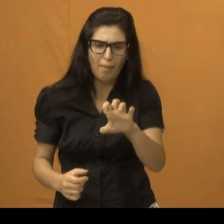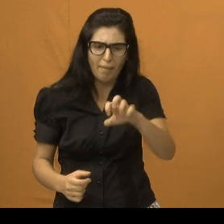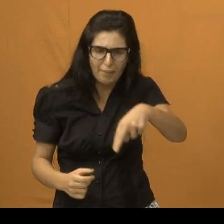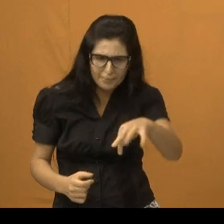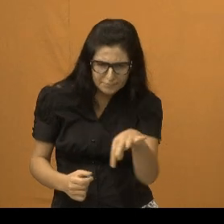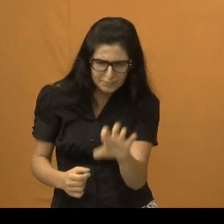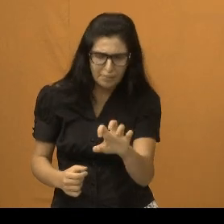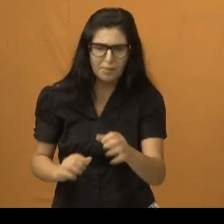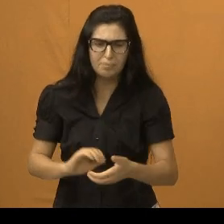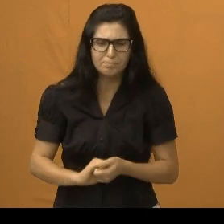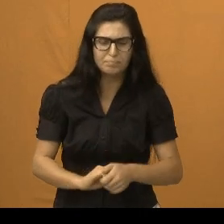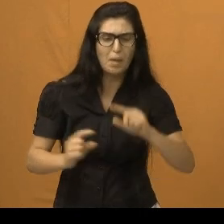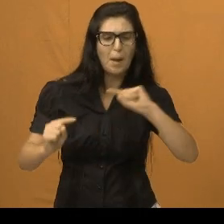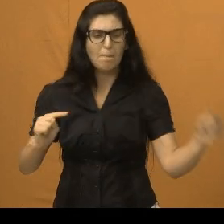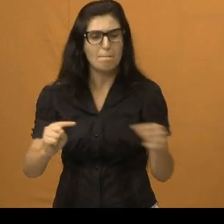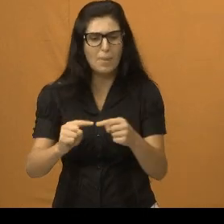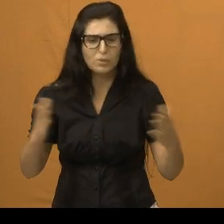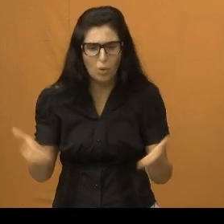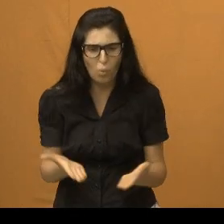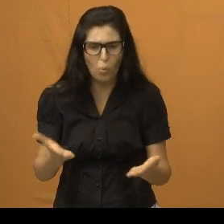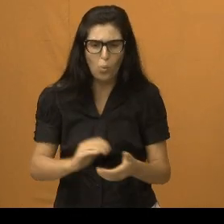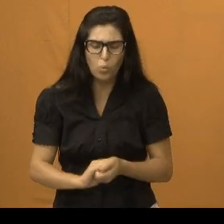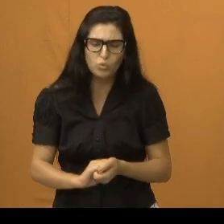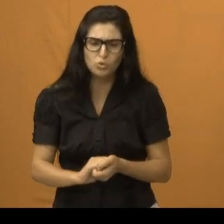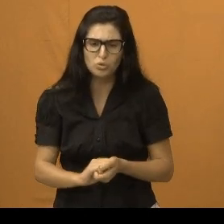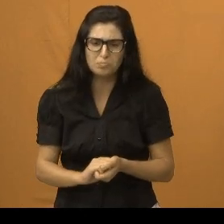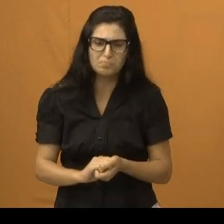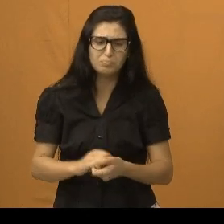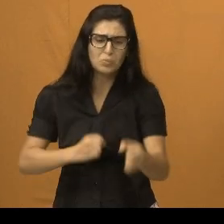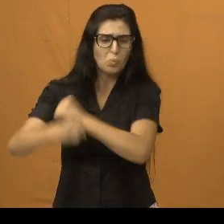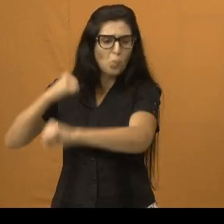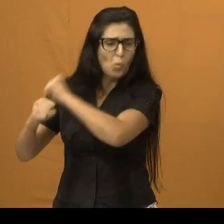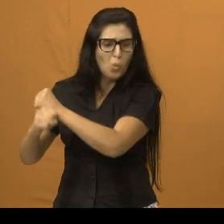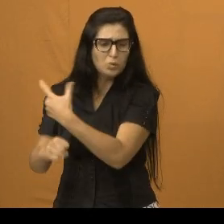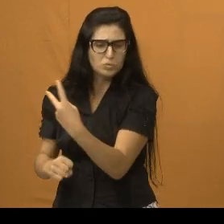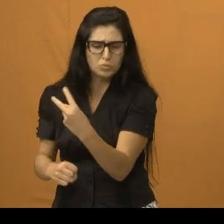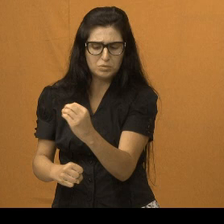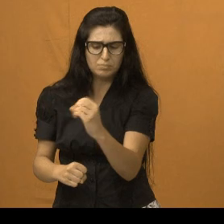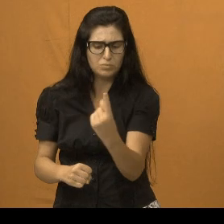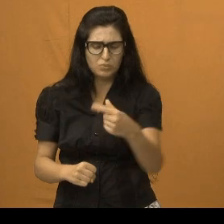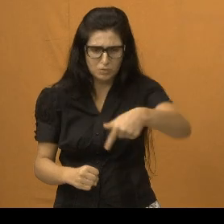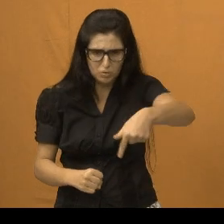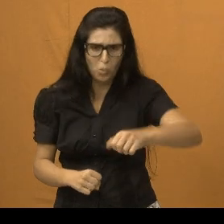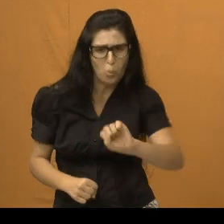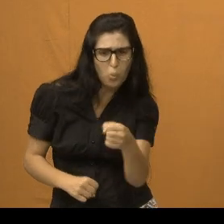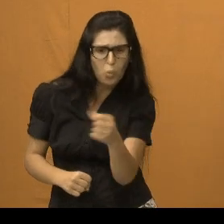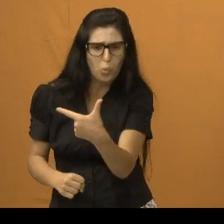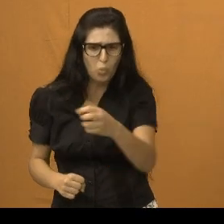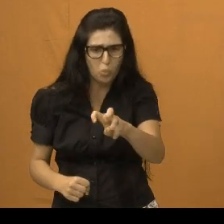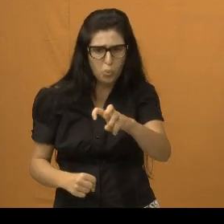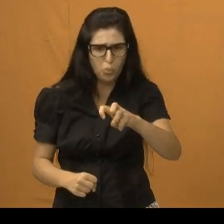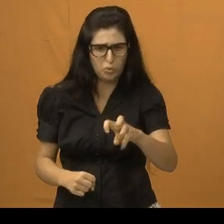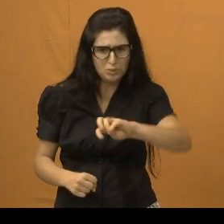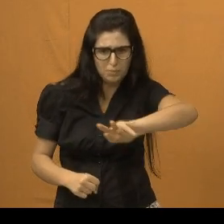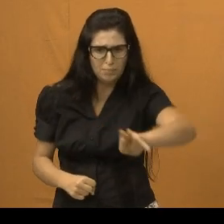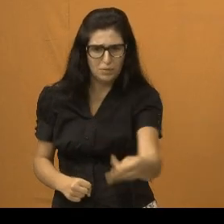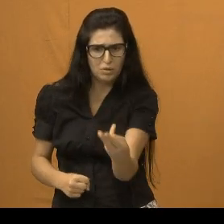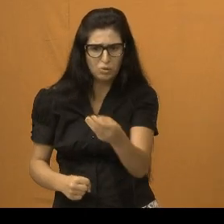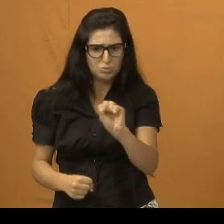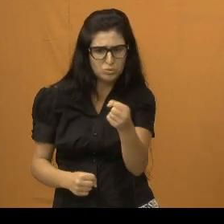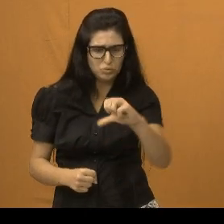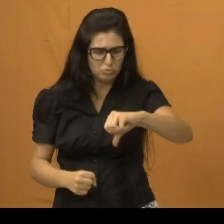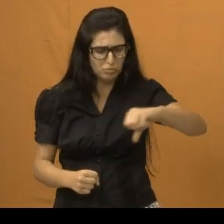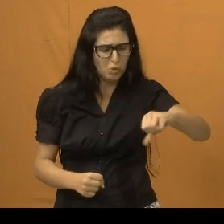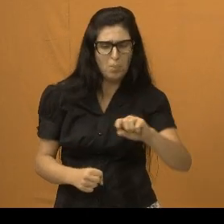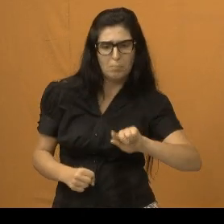Que está a sua meta orçamentária, né, prevista no ano 2017 em 825 milhões e 899